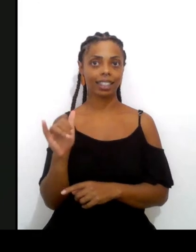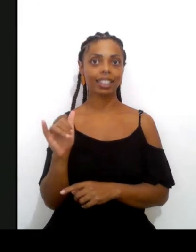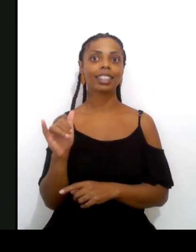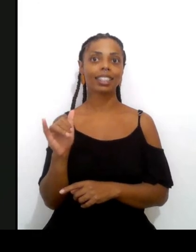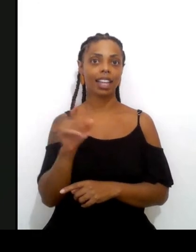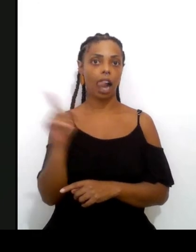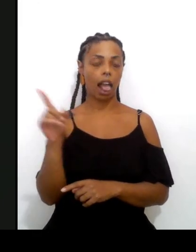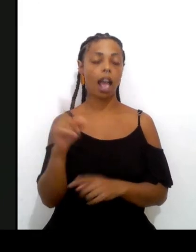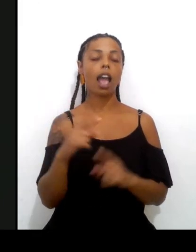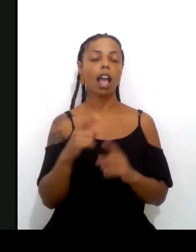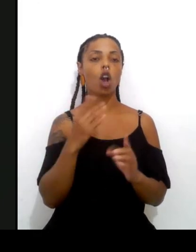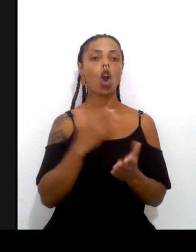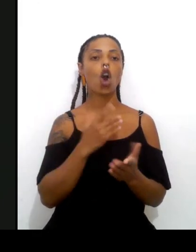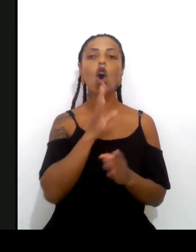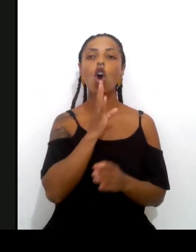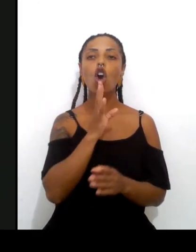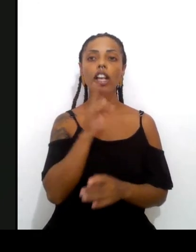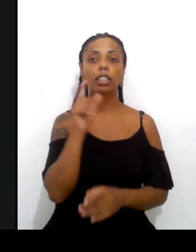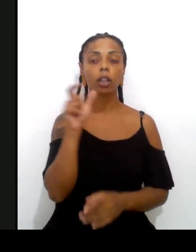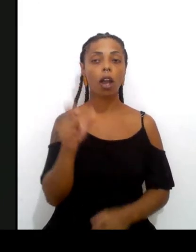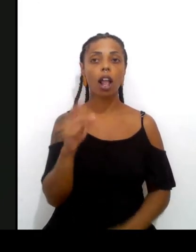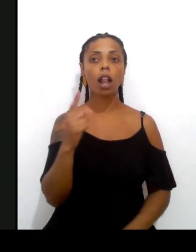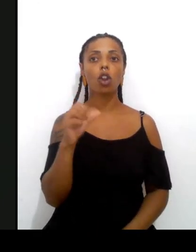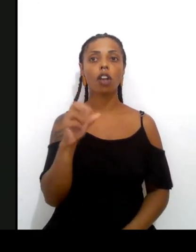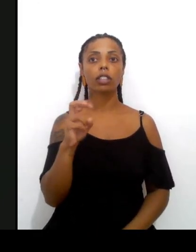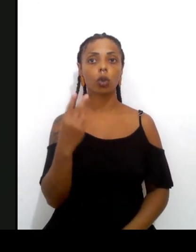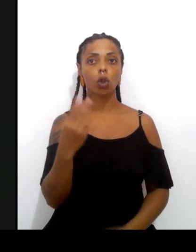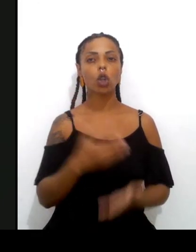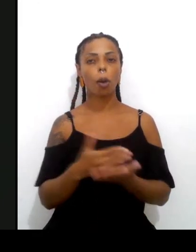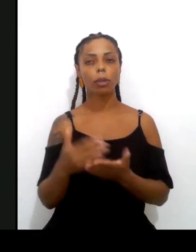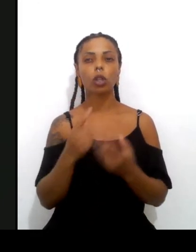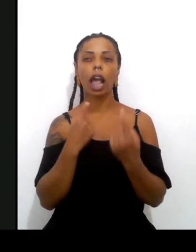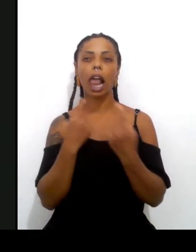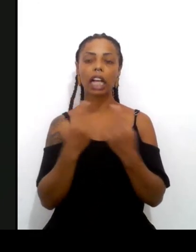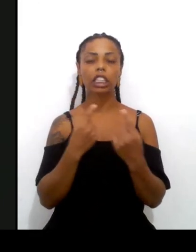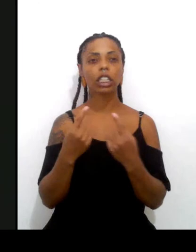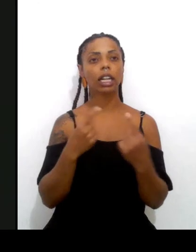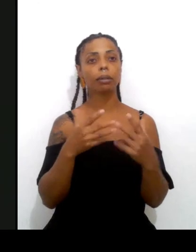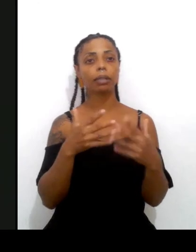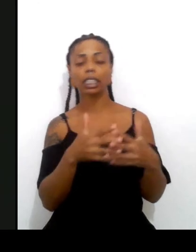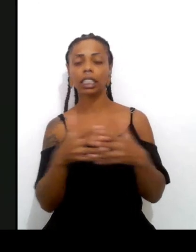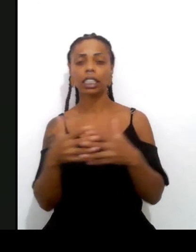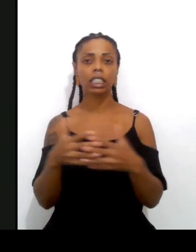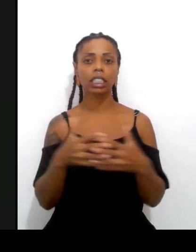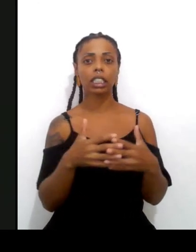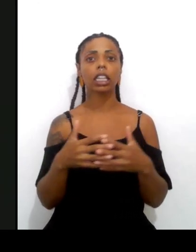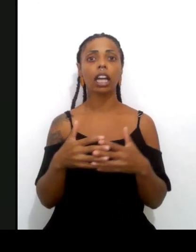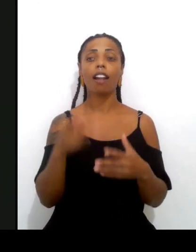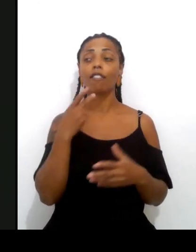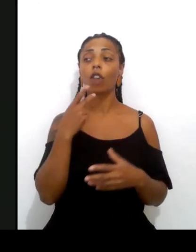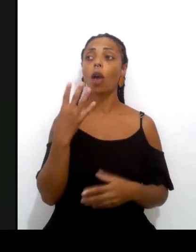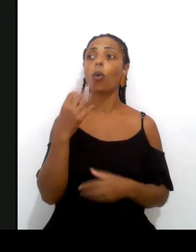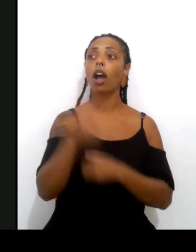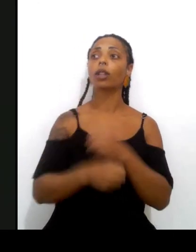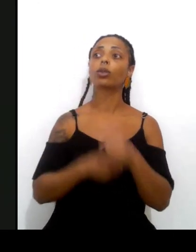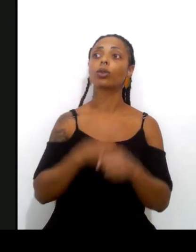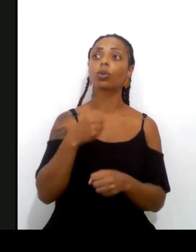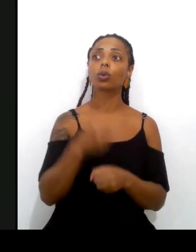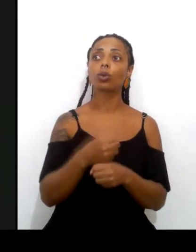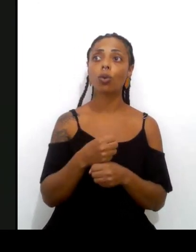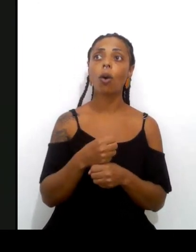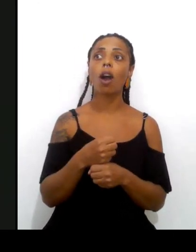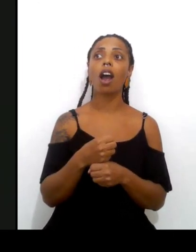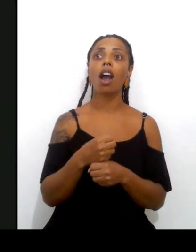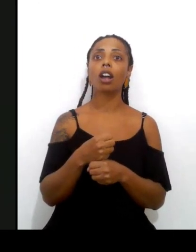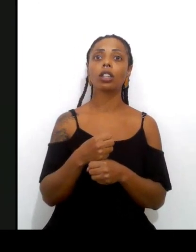iniciaram um relacionamento turbulento bacon onde escreveu como quatro anos de horror contínuo com nada além de brigas violentas